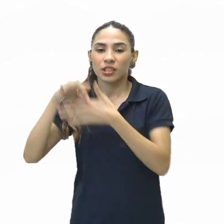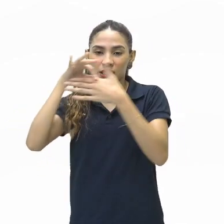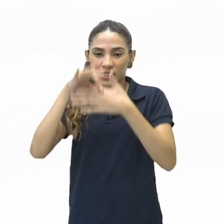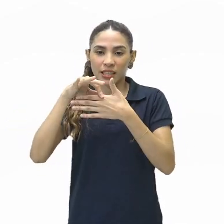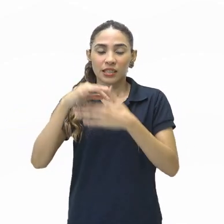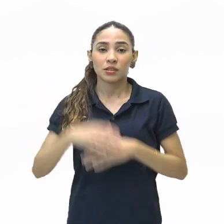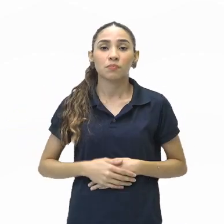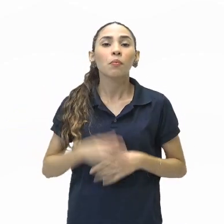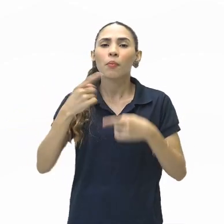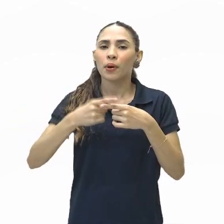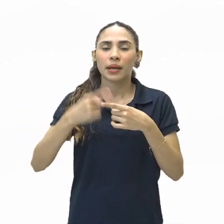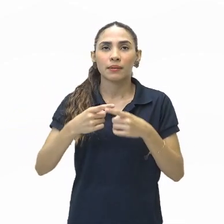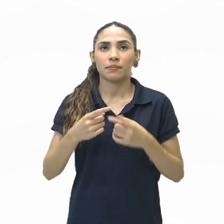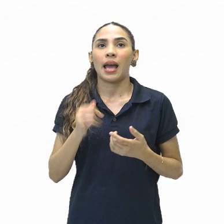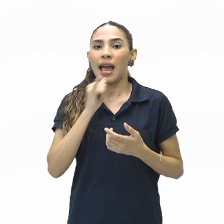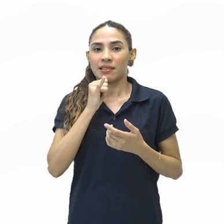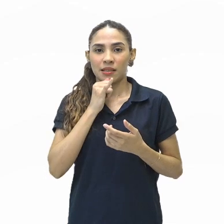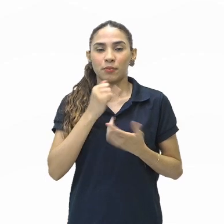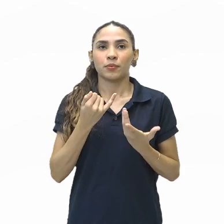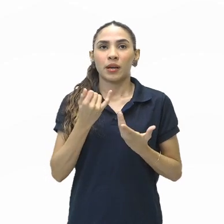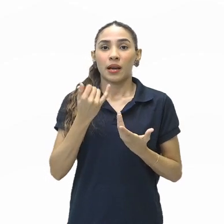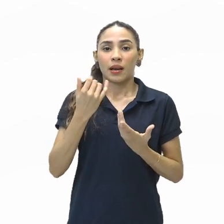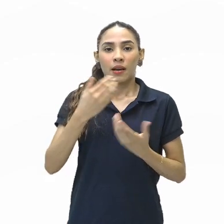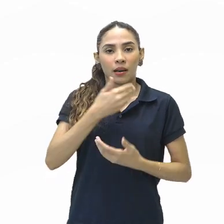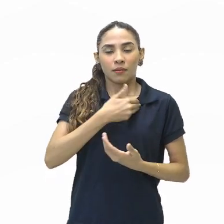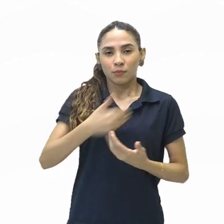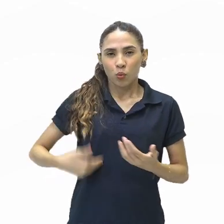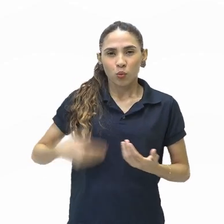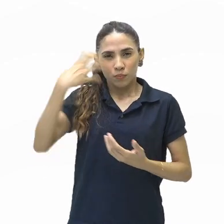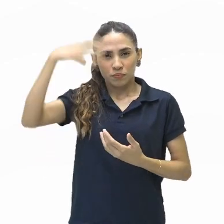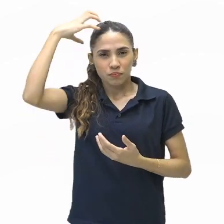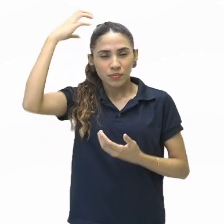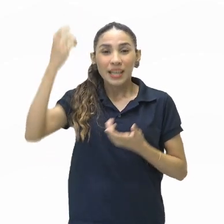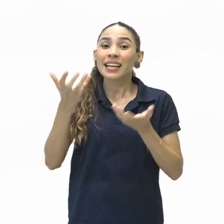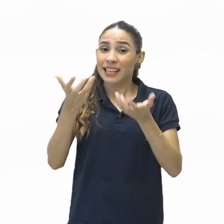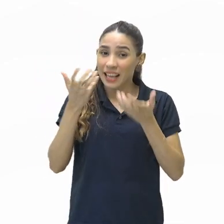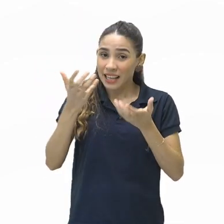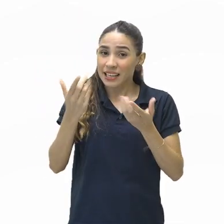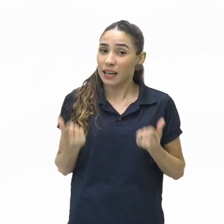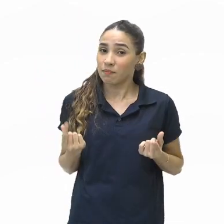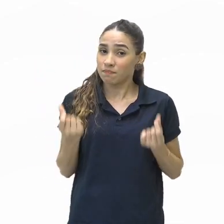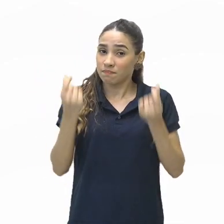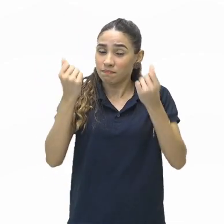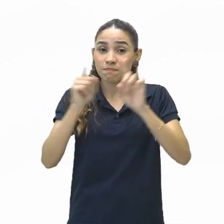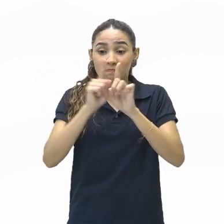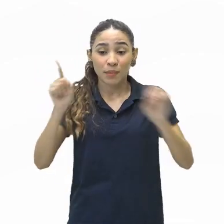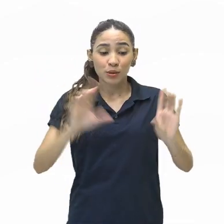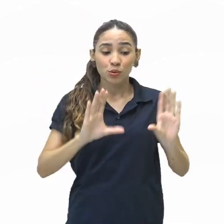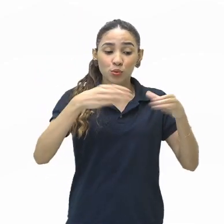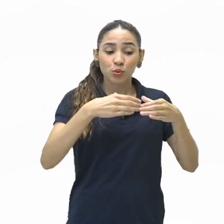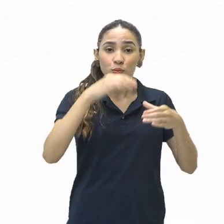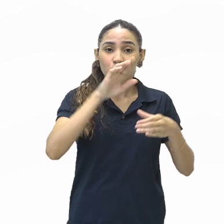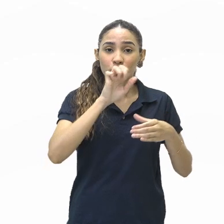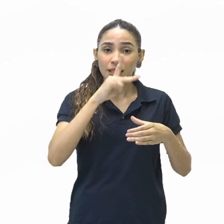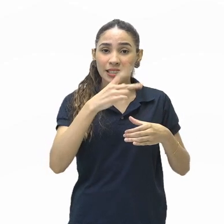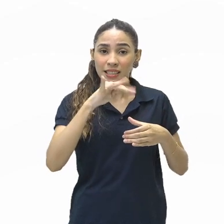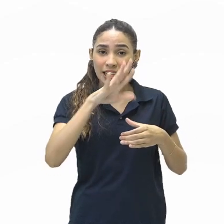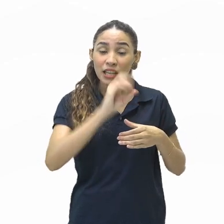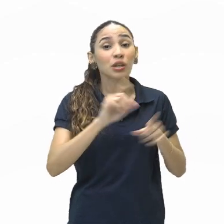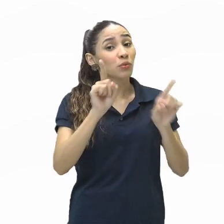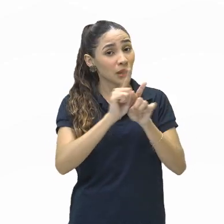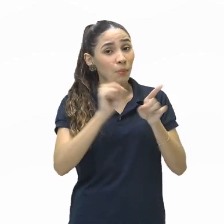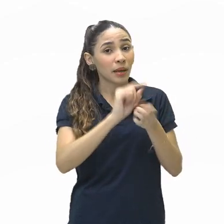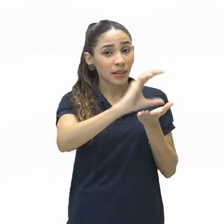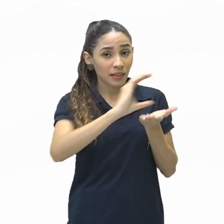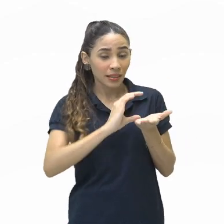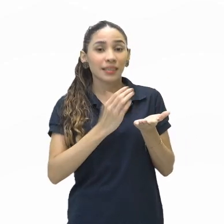A coroa portuguesa queria manter o máximo de lucro possível. Já os senhores de engenho também queriam ter uma parte